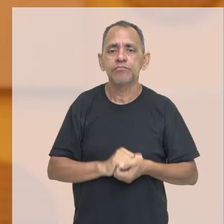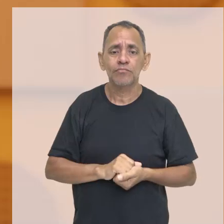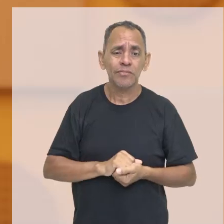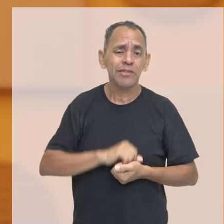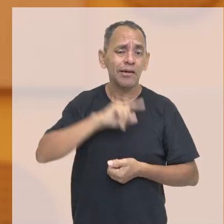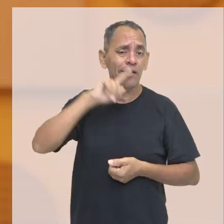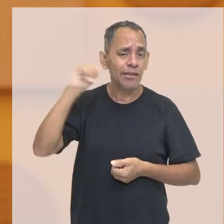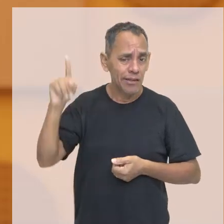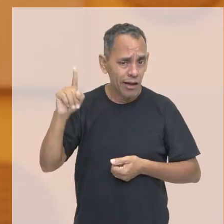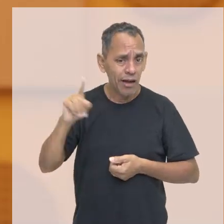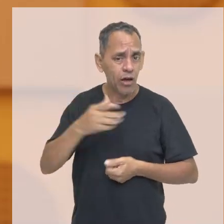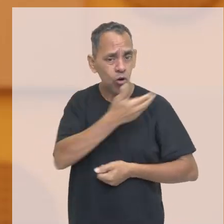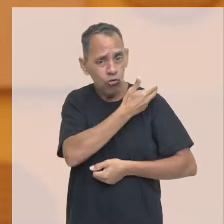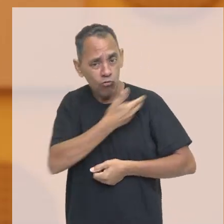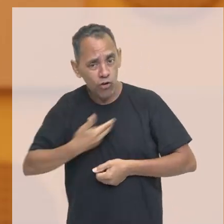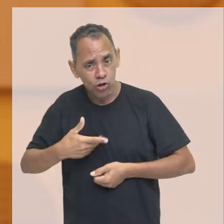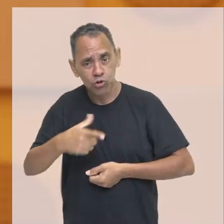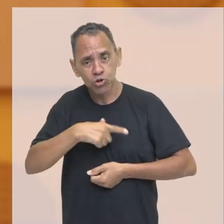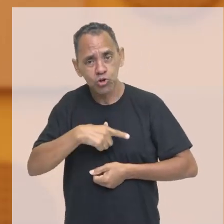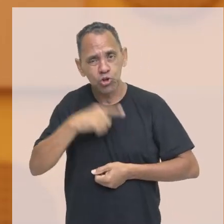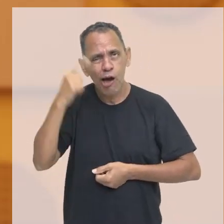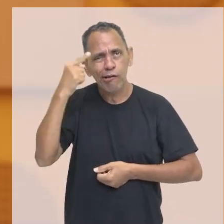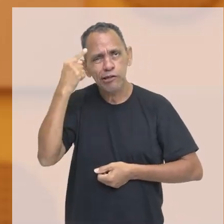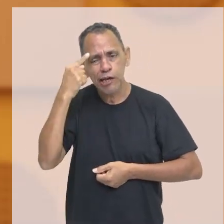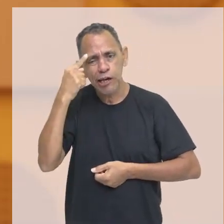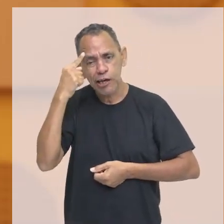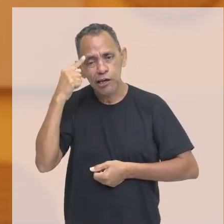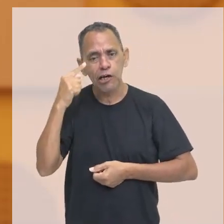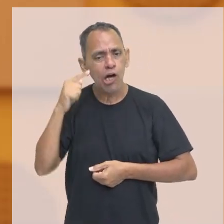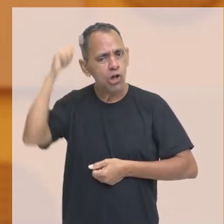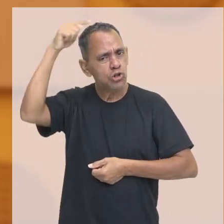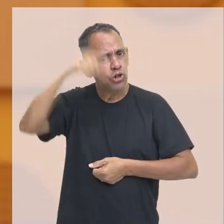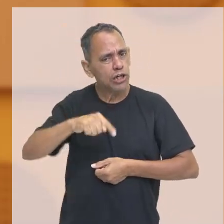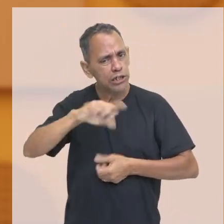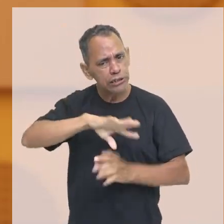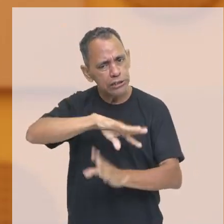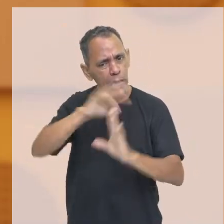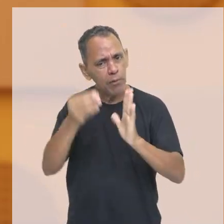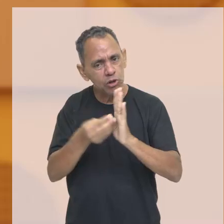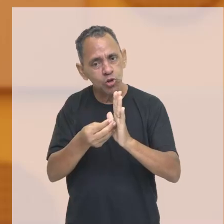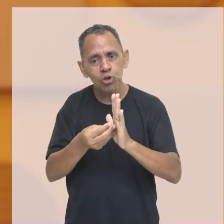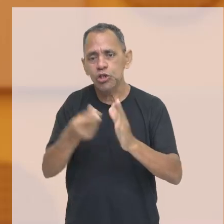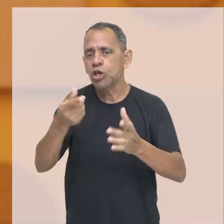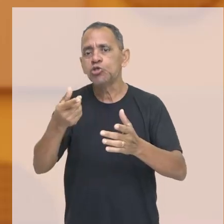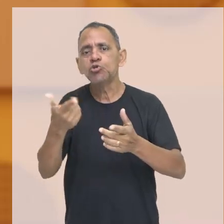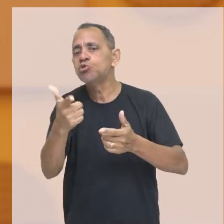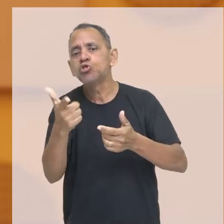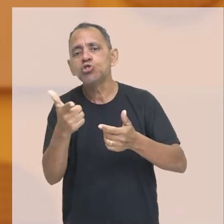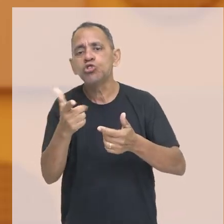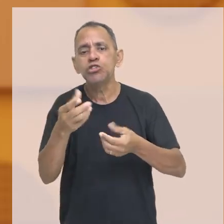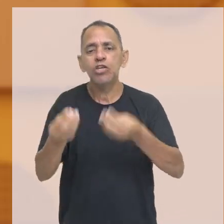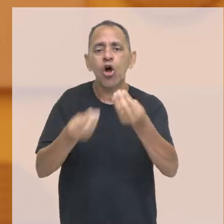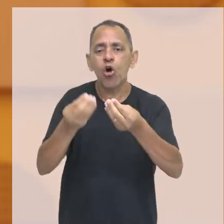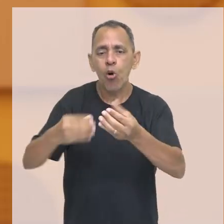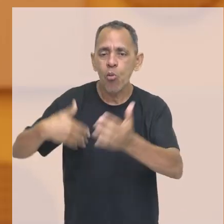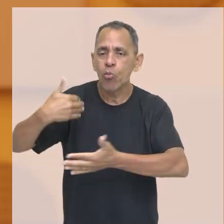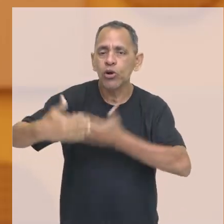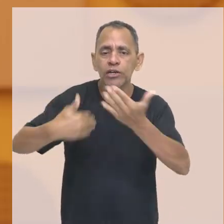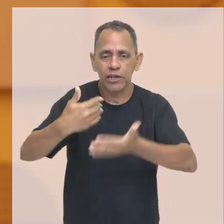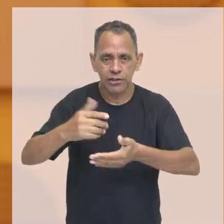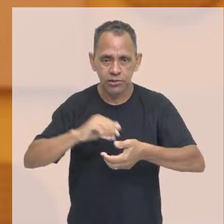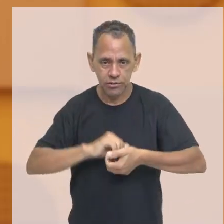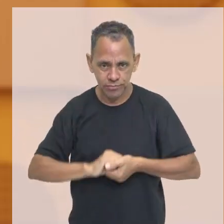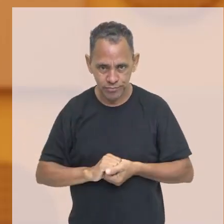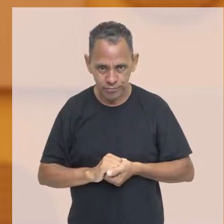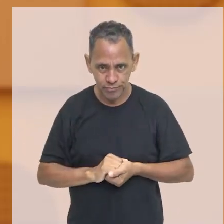Amazônia, vazio demográfico, a floresta em pé por si só não gera riqueza, então era necessário fazer com que a modernidade de